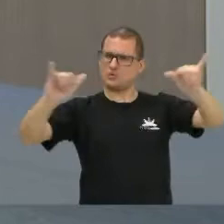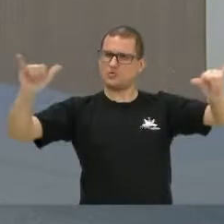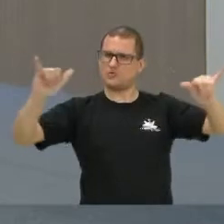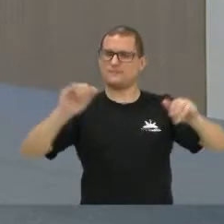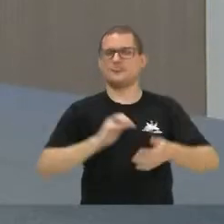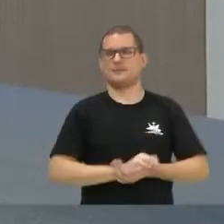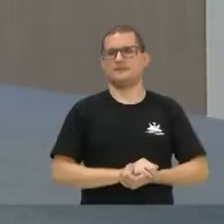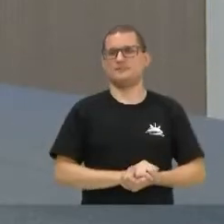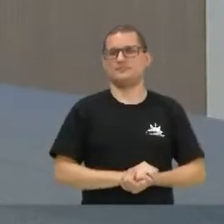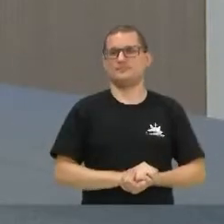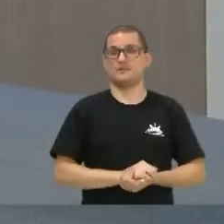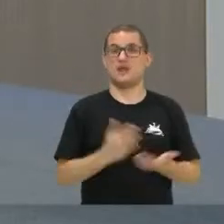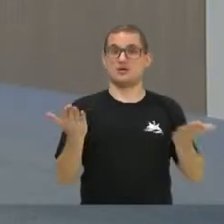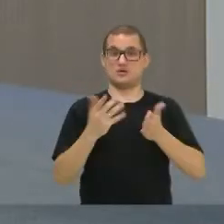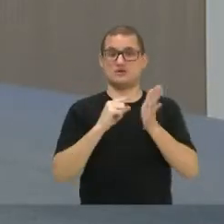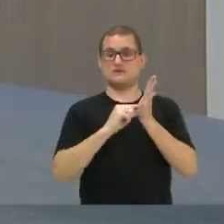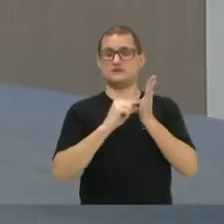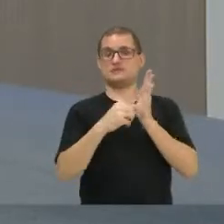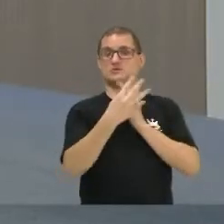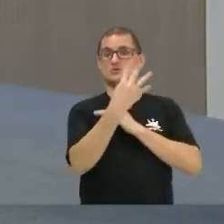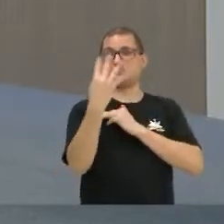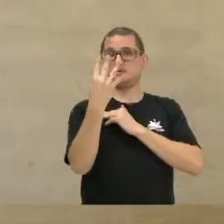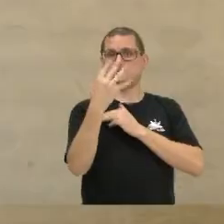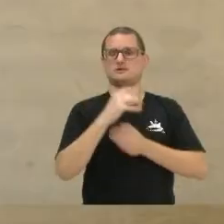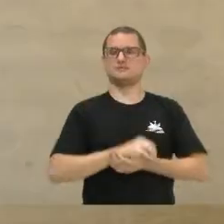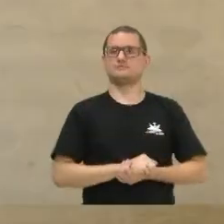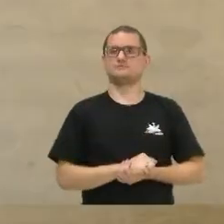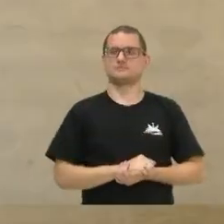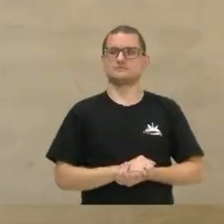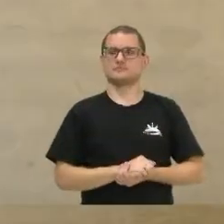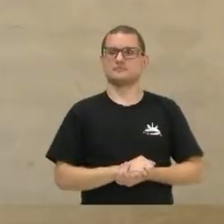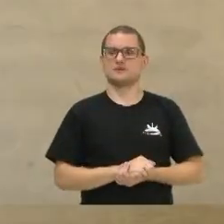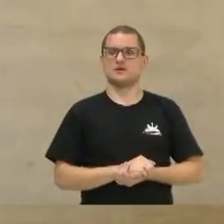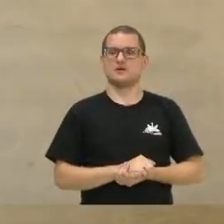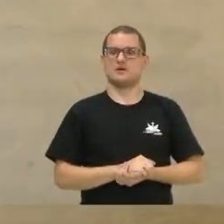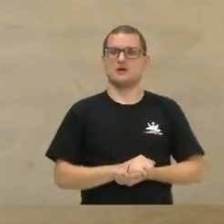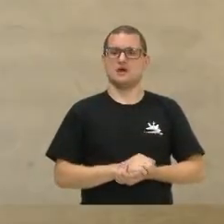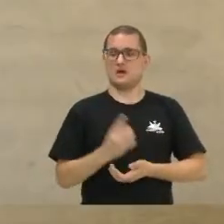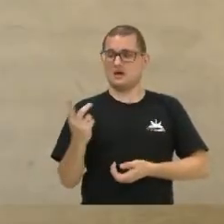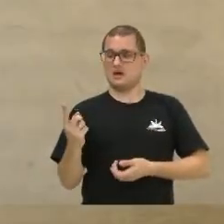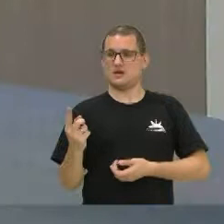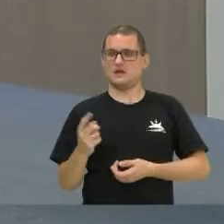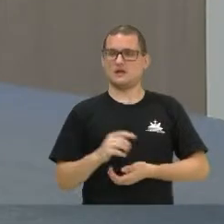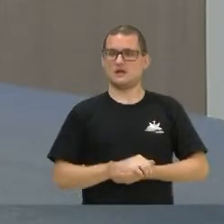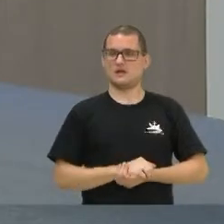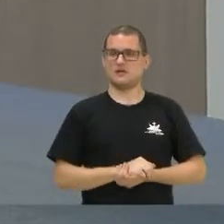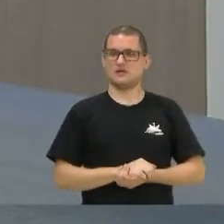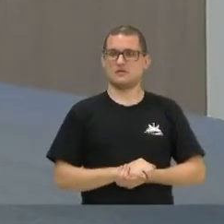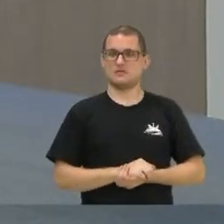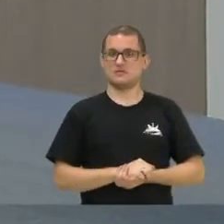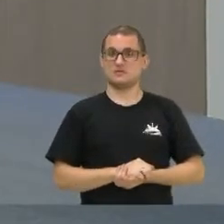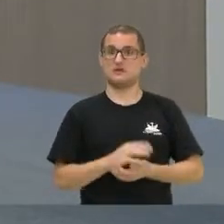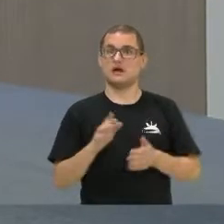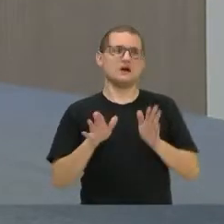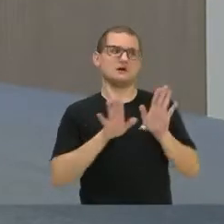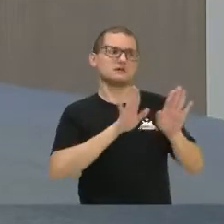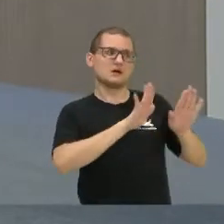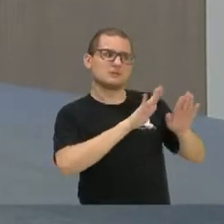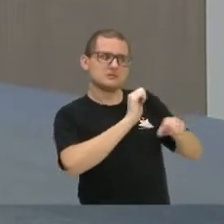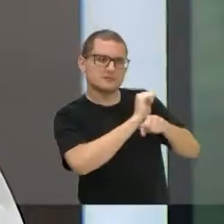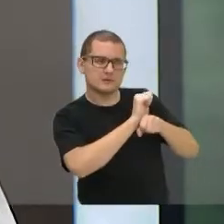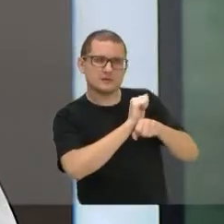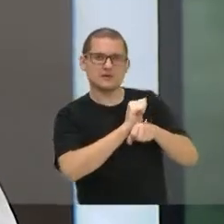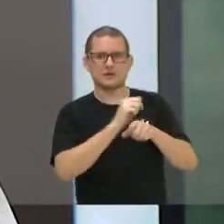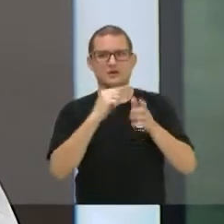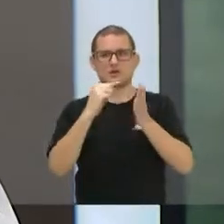tela versículo 4 essas são as duas oliveiras ela instantes ao telespectador no